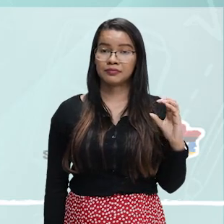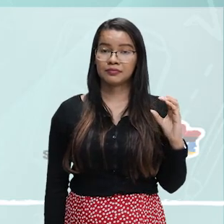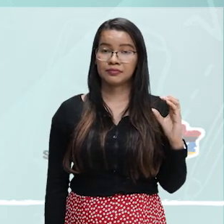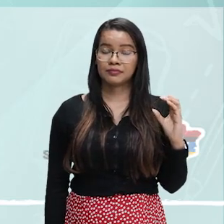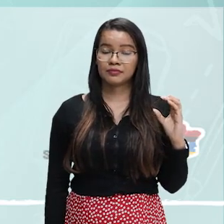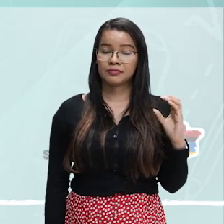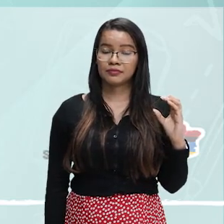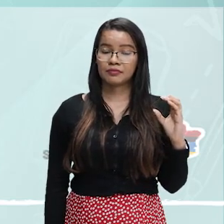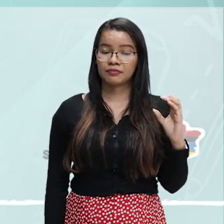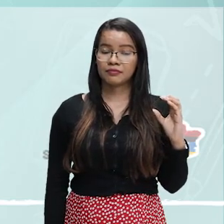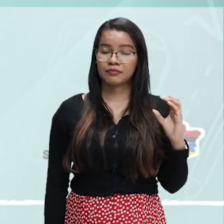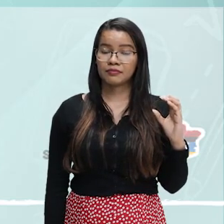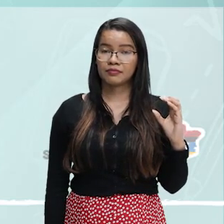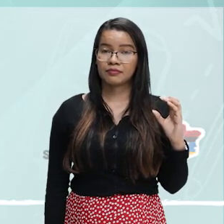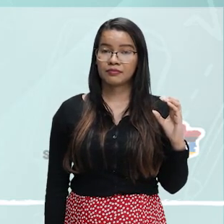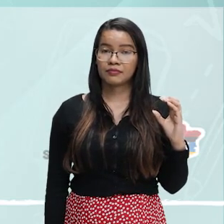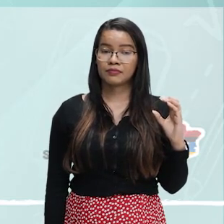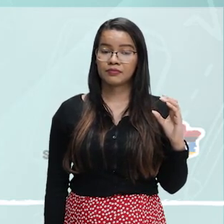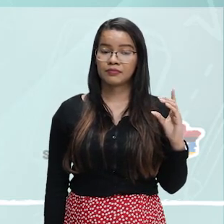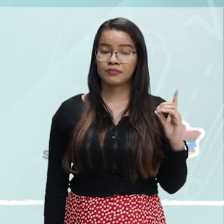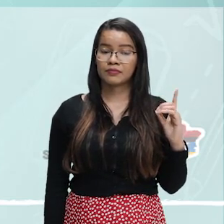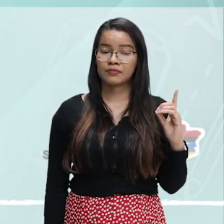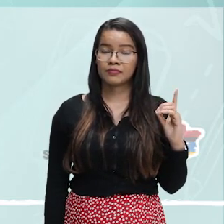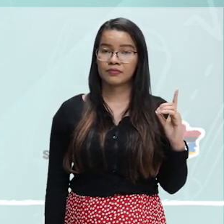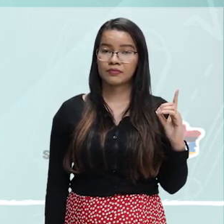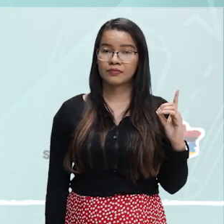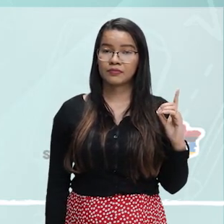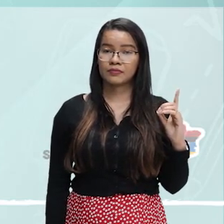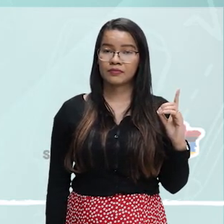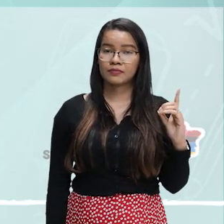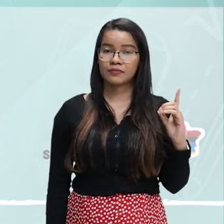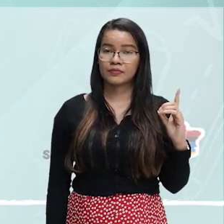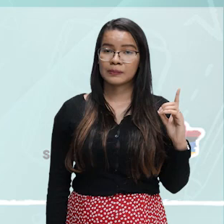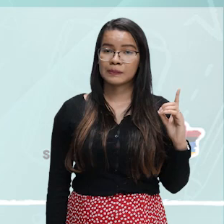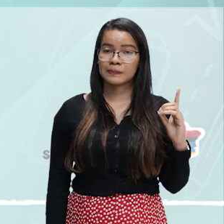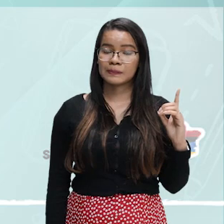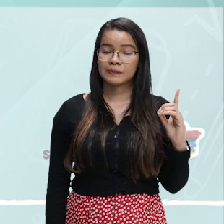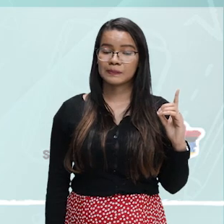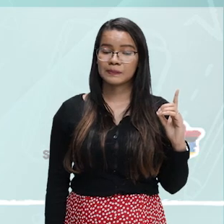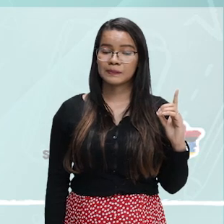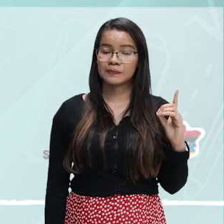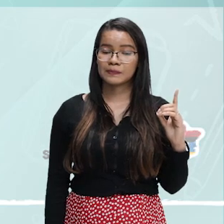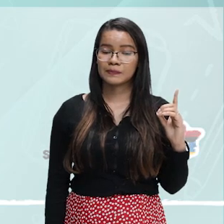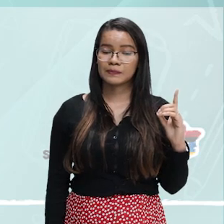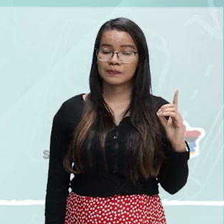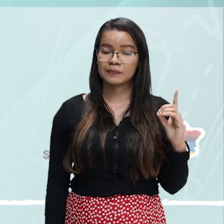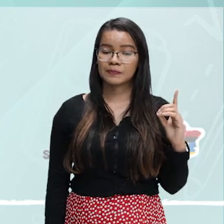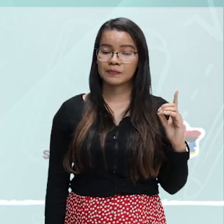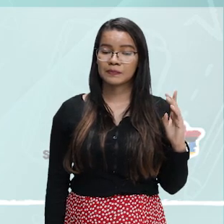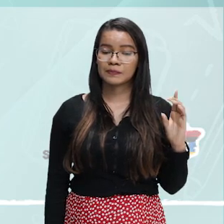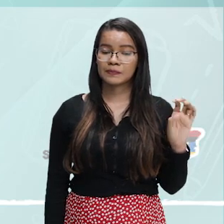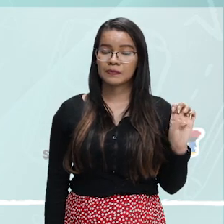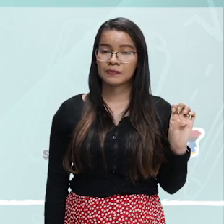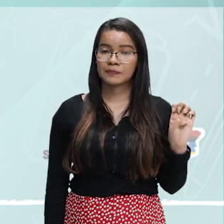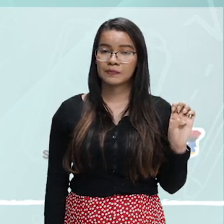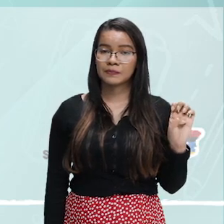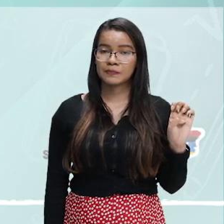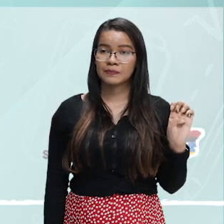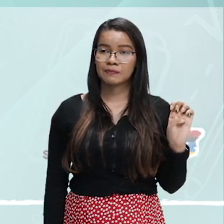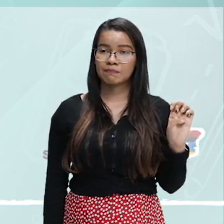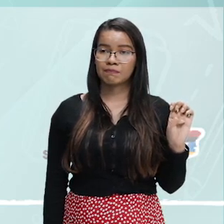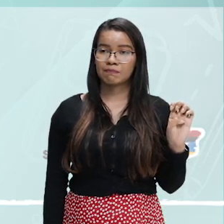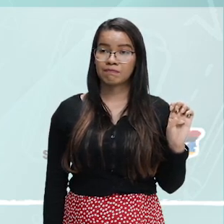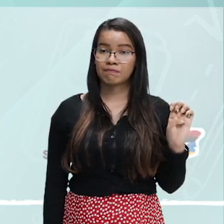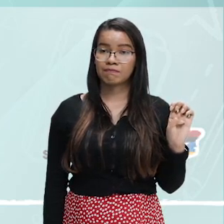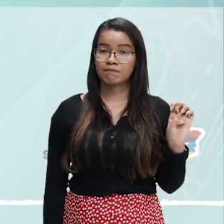Distorce a cena descrita no romance? Expressa um sentimento inadequado à situação ou contraria o que descreve Machado